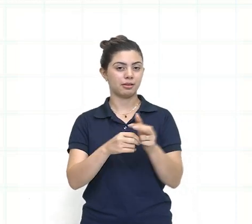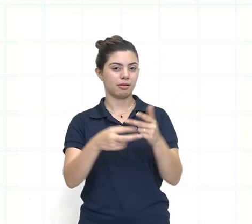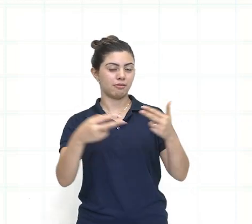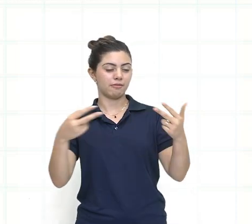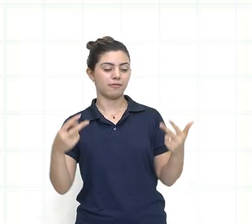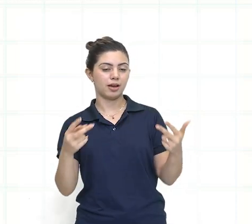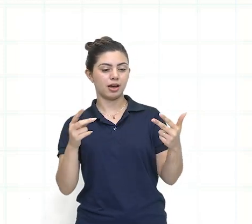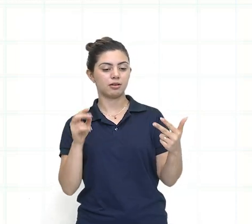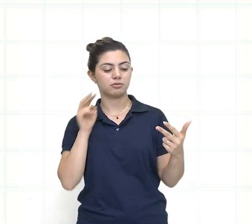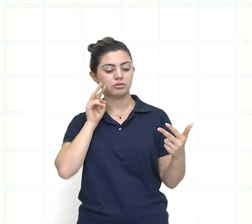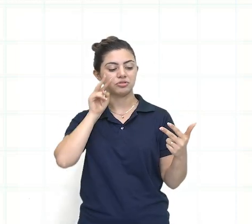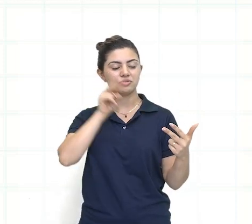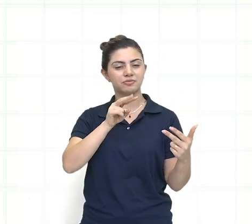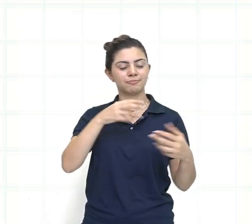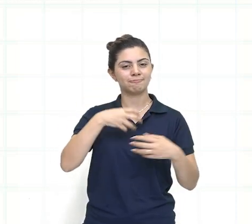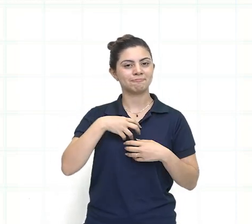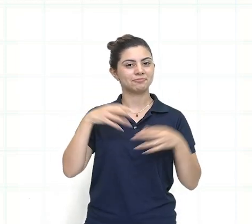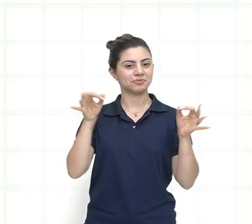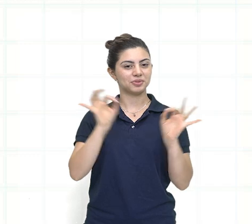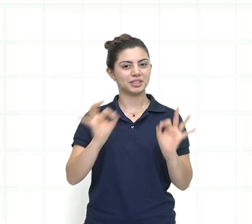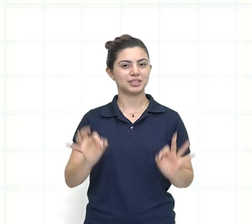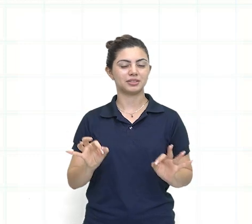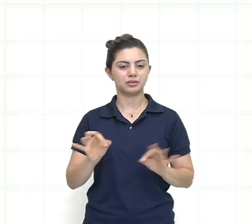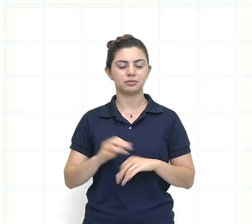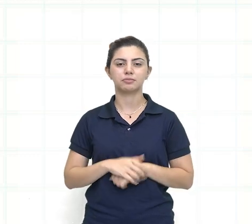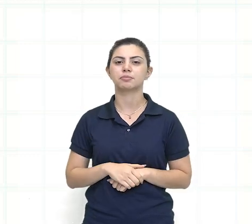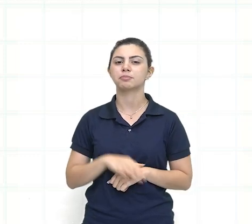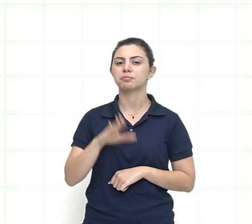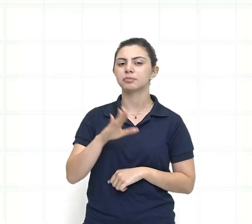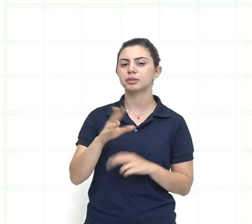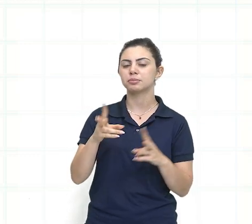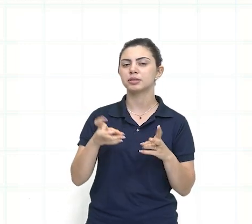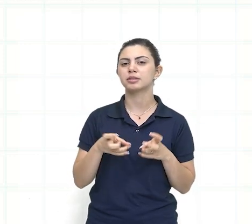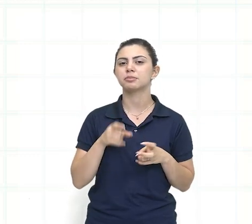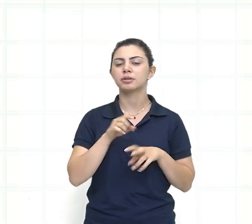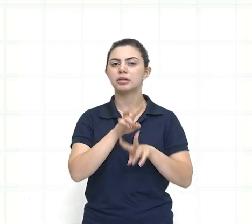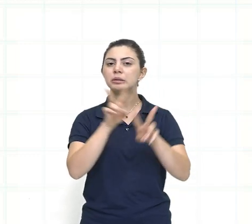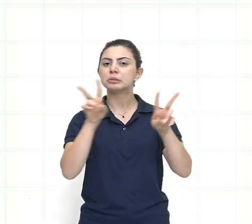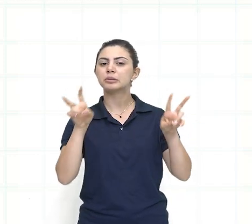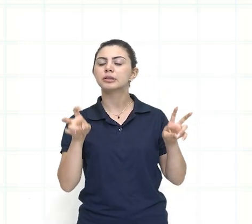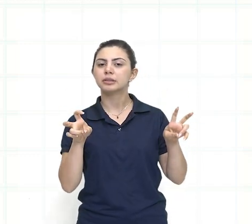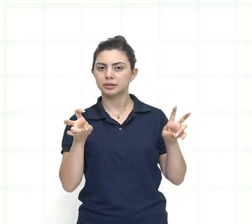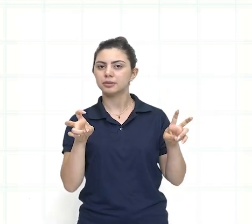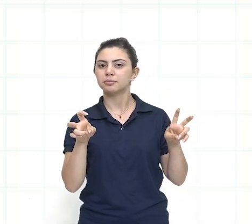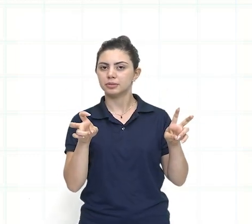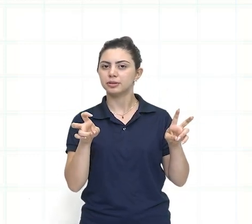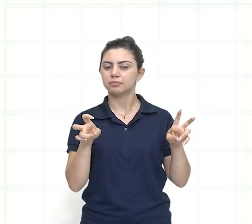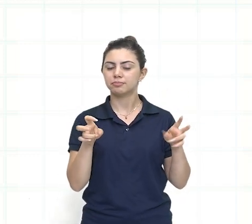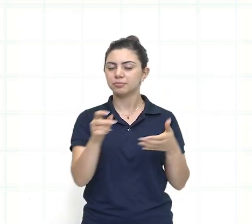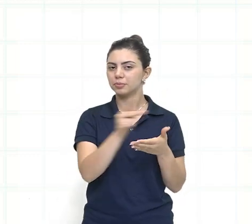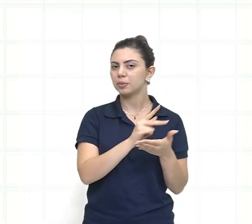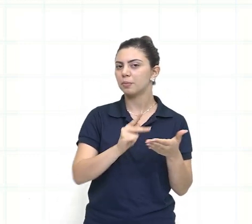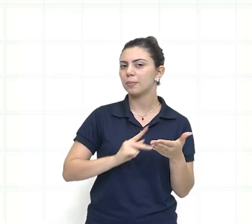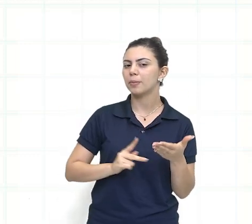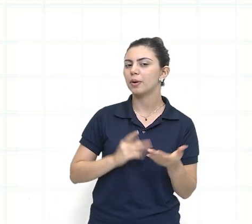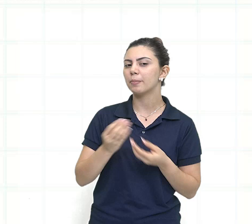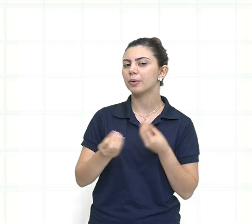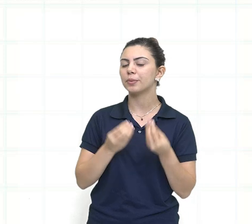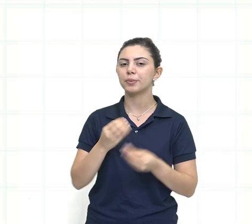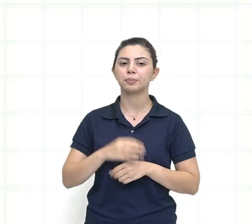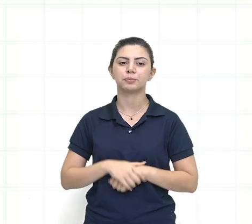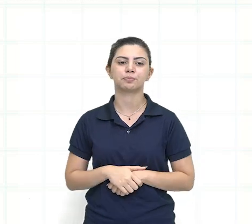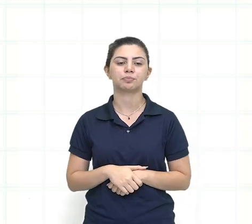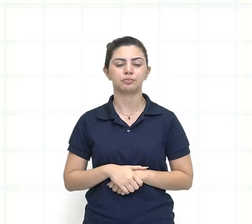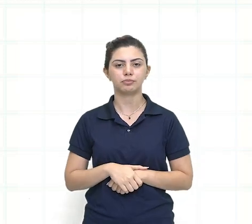que deixam a gente feliz. Observe que aqui no próprio título do poema, a gente já